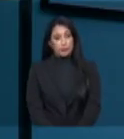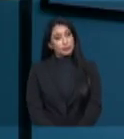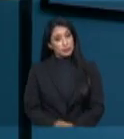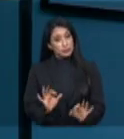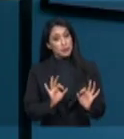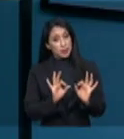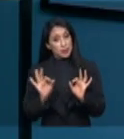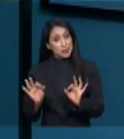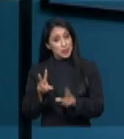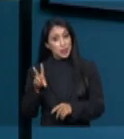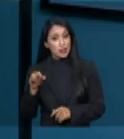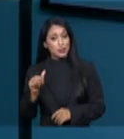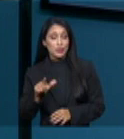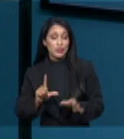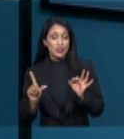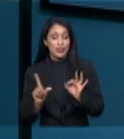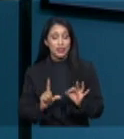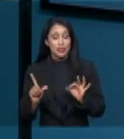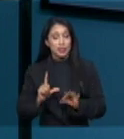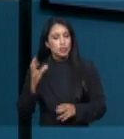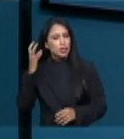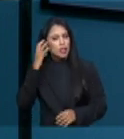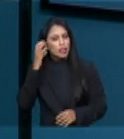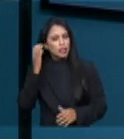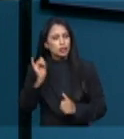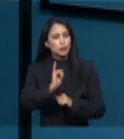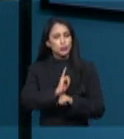Você acompanhou ao vivo aqui pela TV Justiça, Rádio